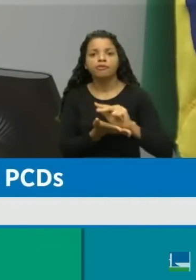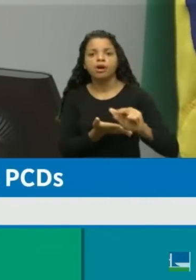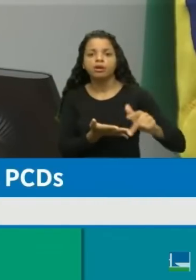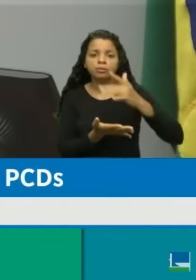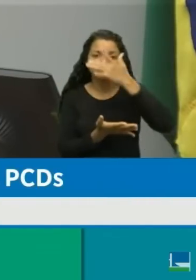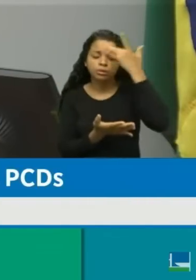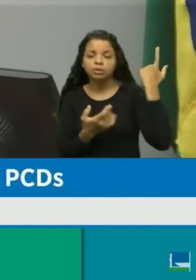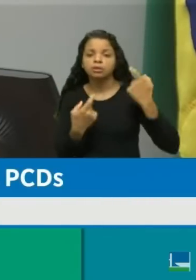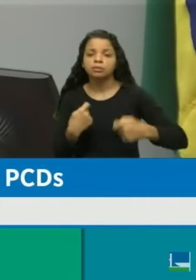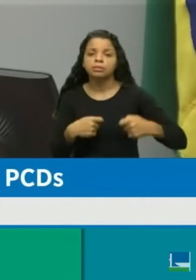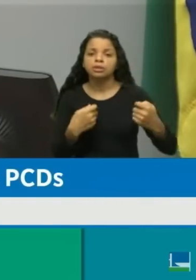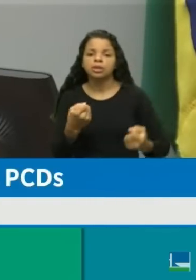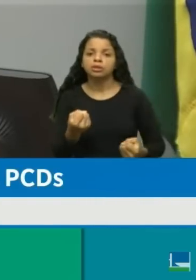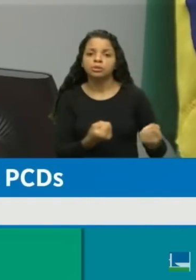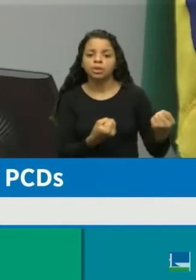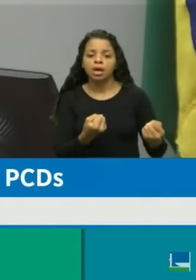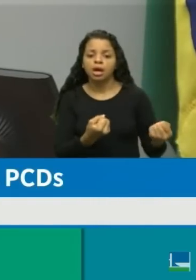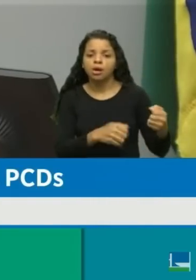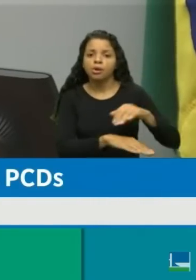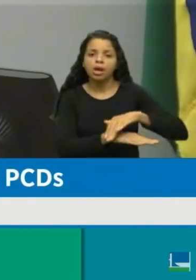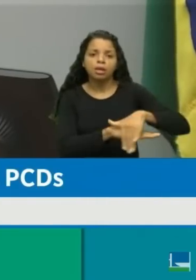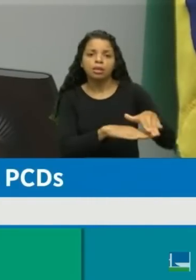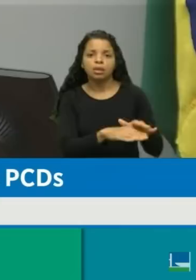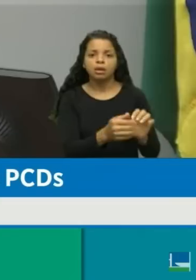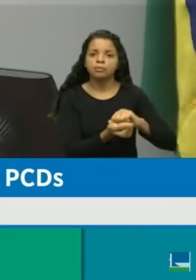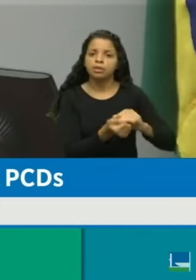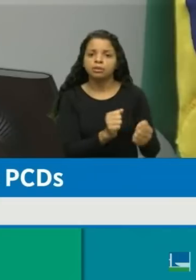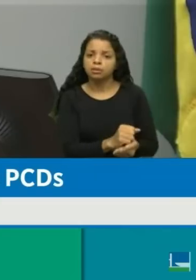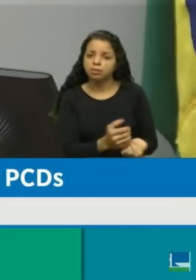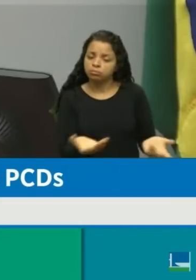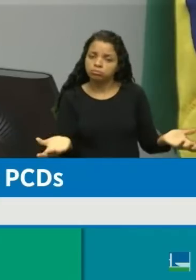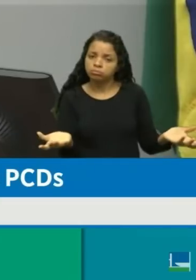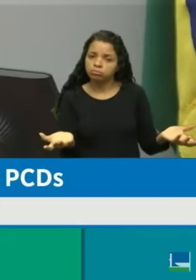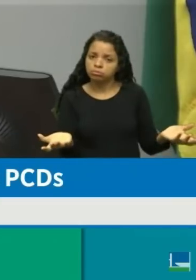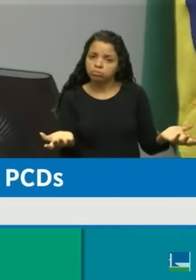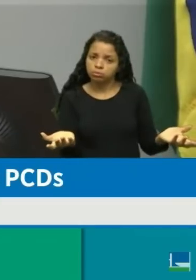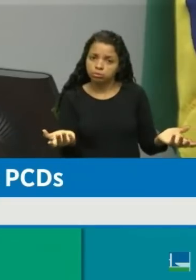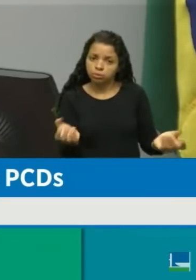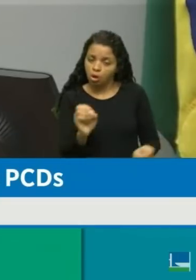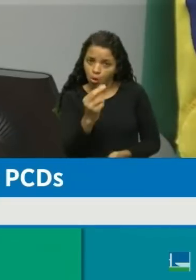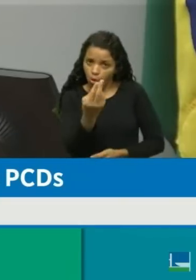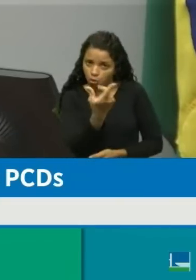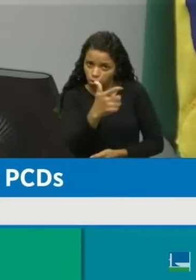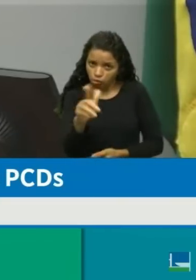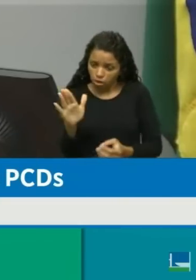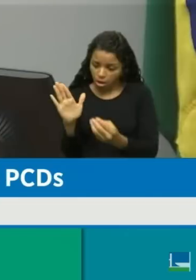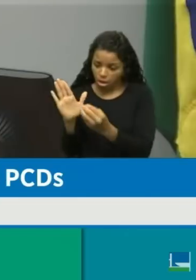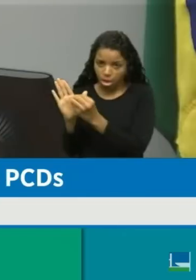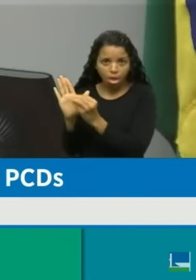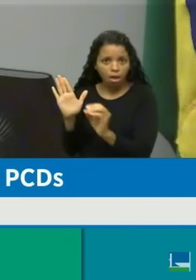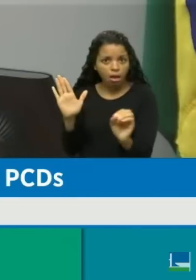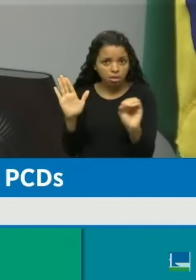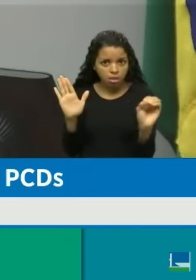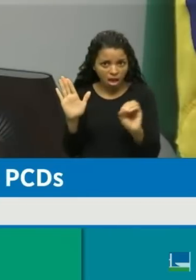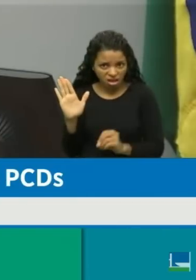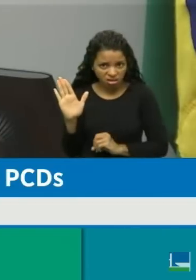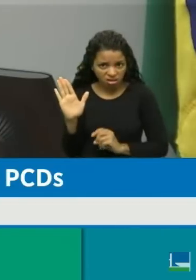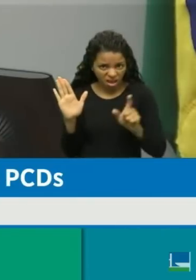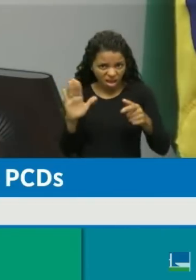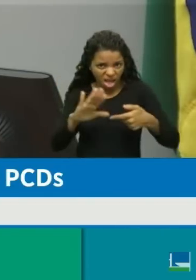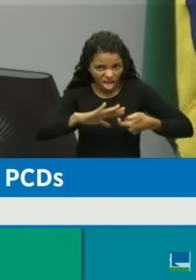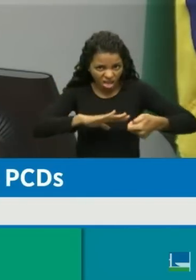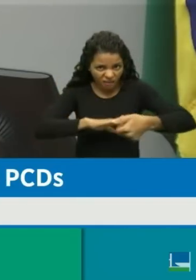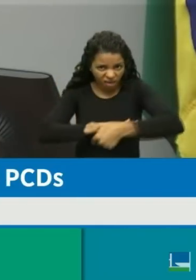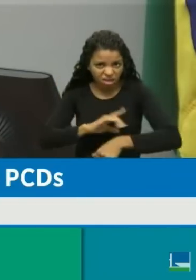precisam do carro sem adaptação externa. Ou não está no texto isso? Ou eu estou inventando fake news